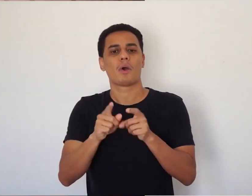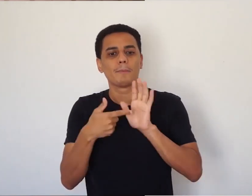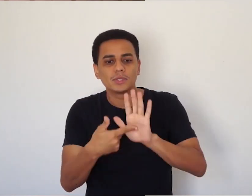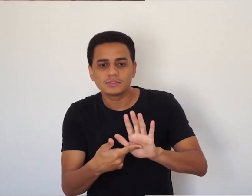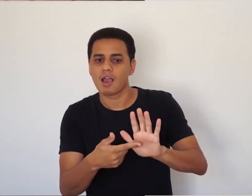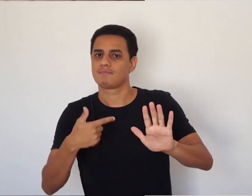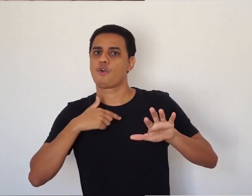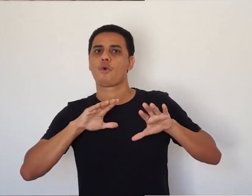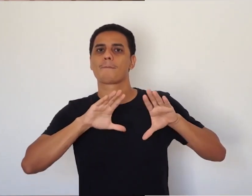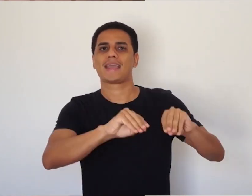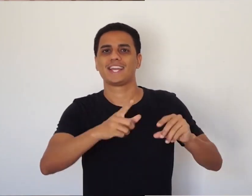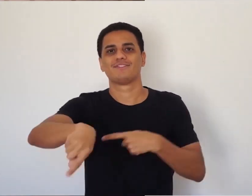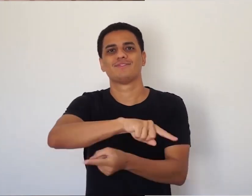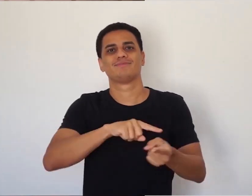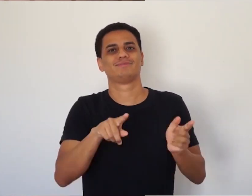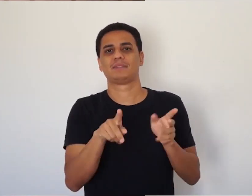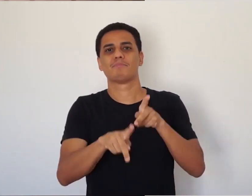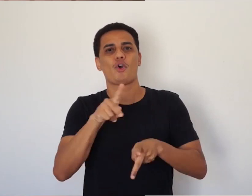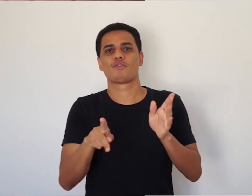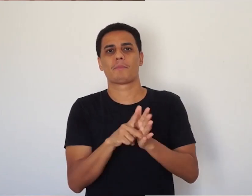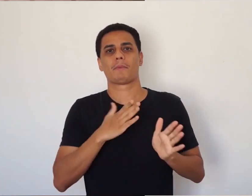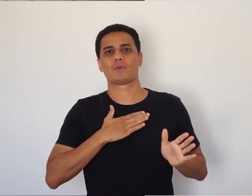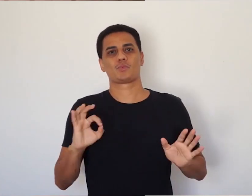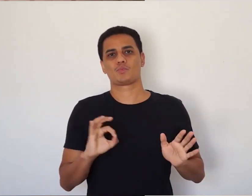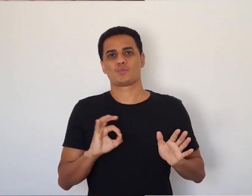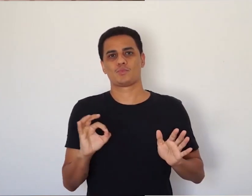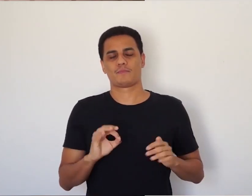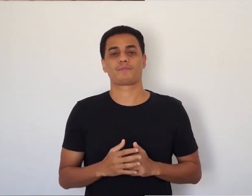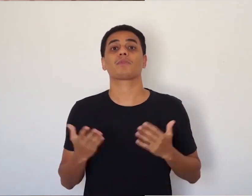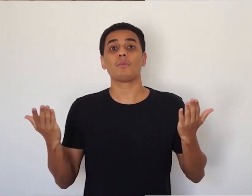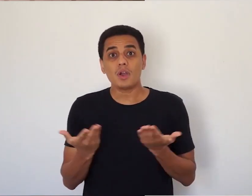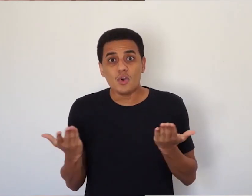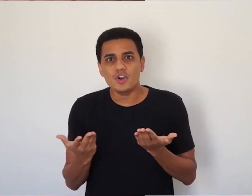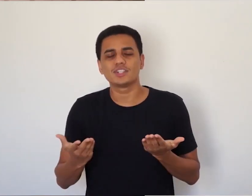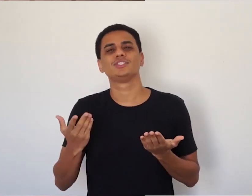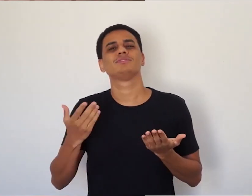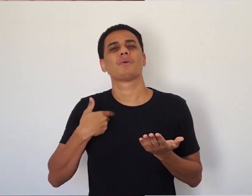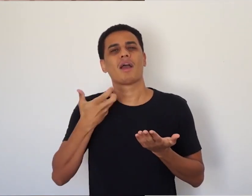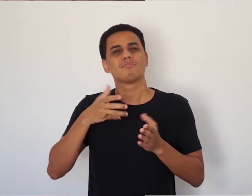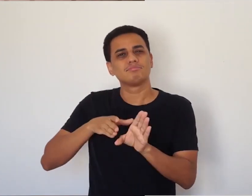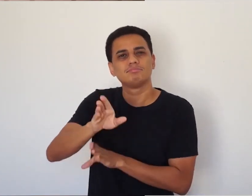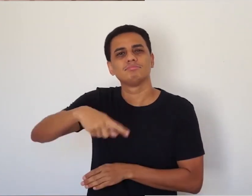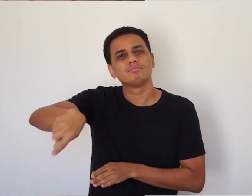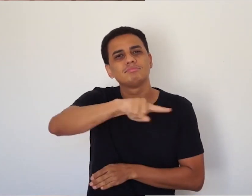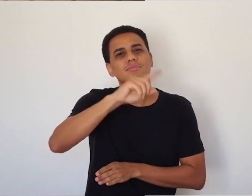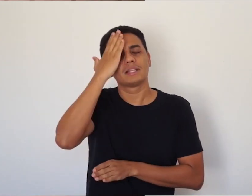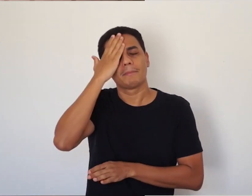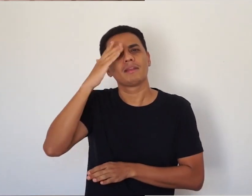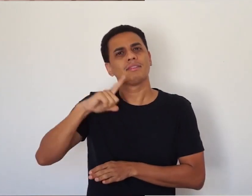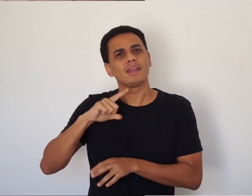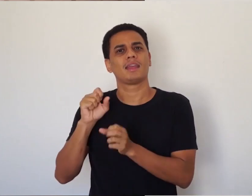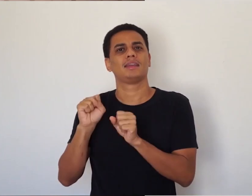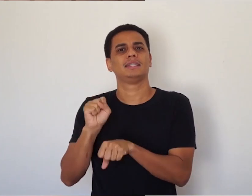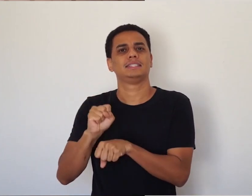de livramento daquela praga. E a minha oração hoje, em que estamos celebrando a Páscoa, é que realmente nós